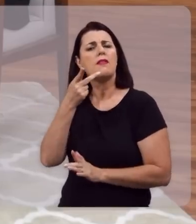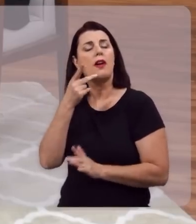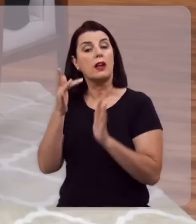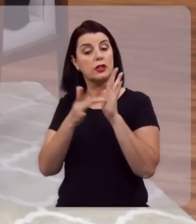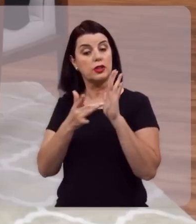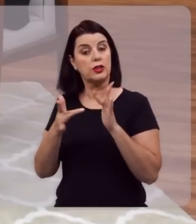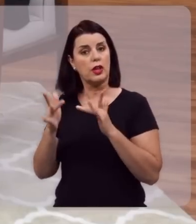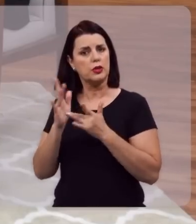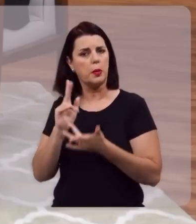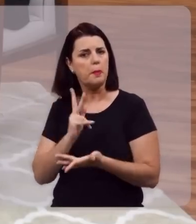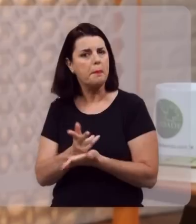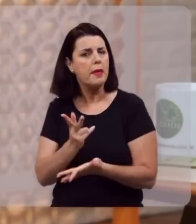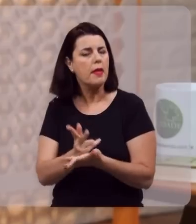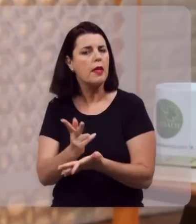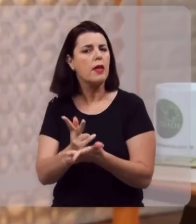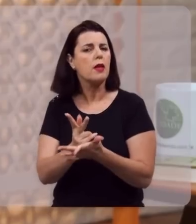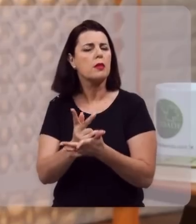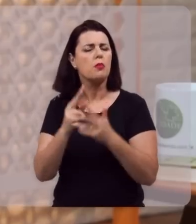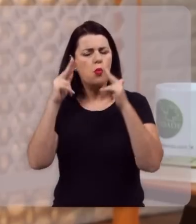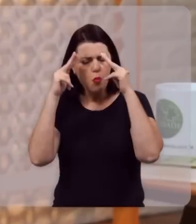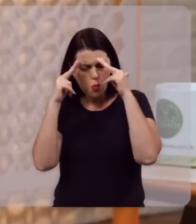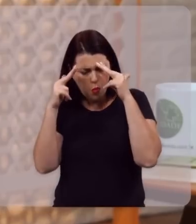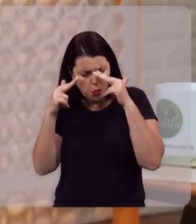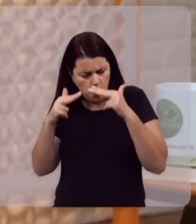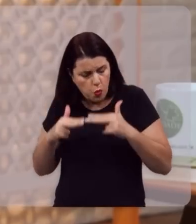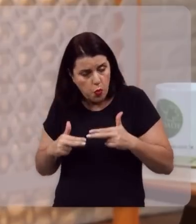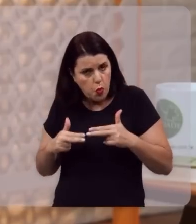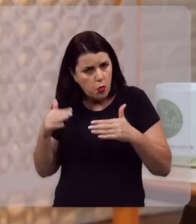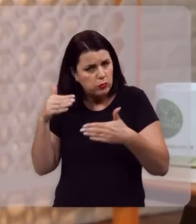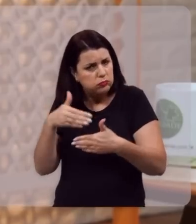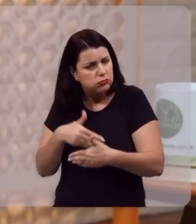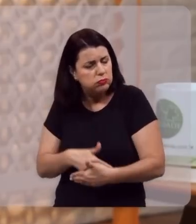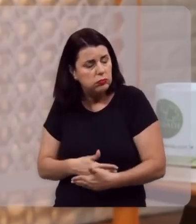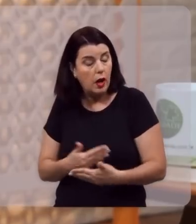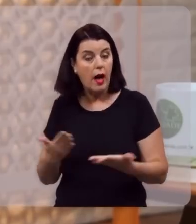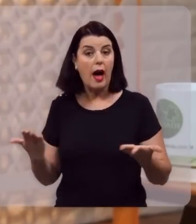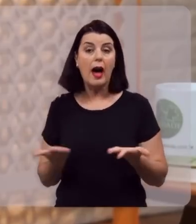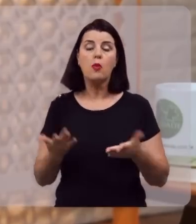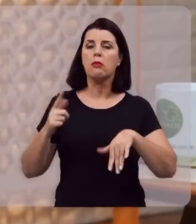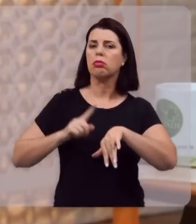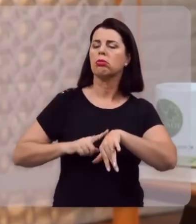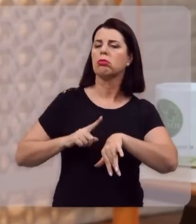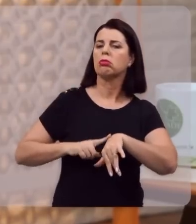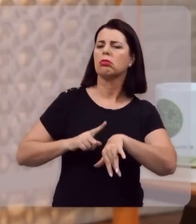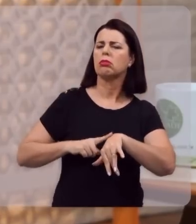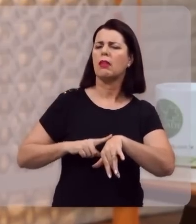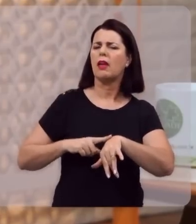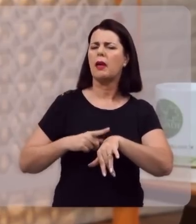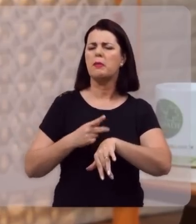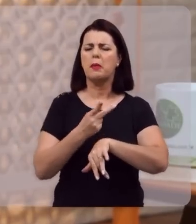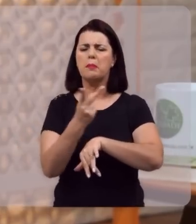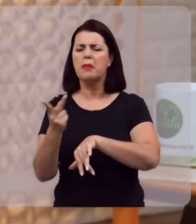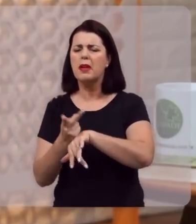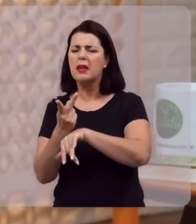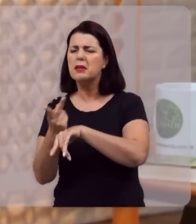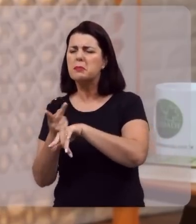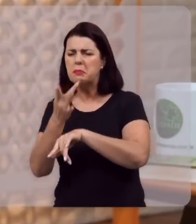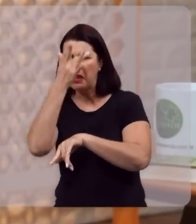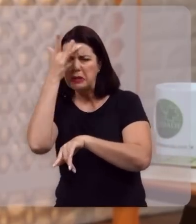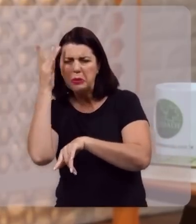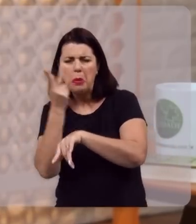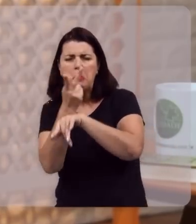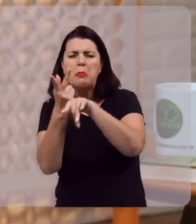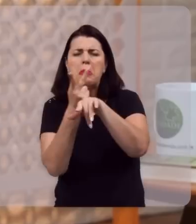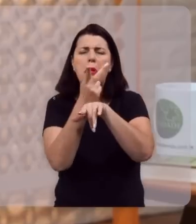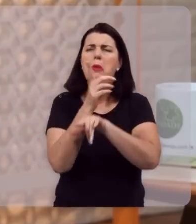Jesus, então, a si mesmo se humilhou, né? E a gente vive num tempo onde as pessoas até buscam a Deus, muitas vezes,